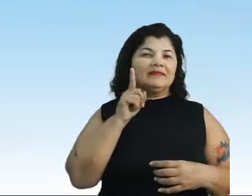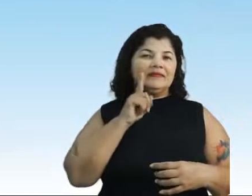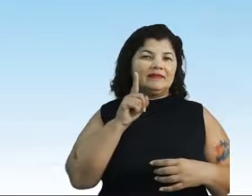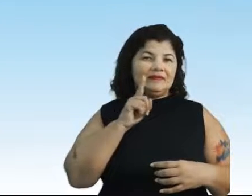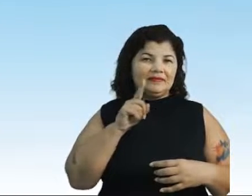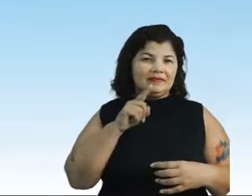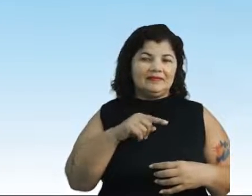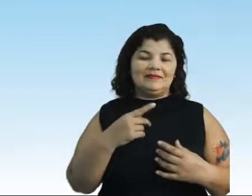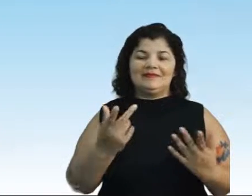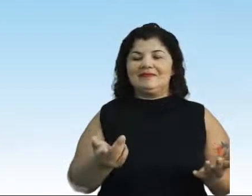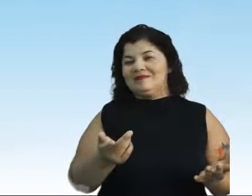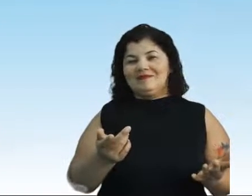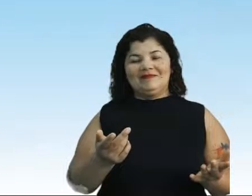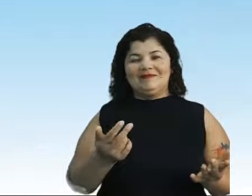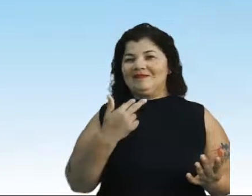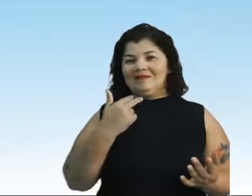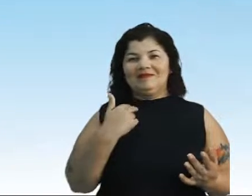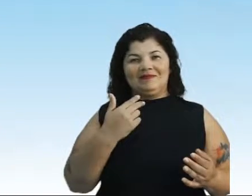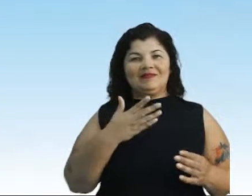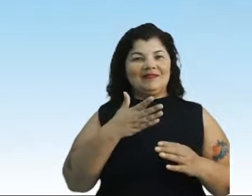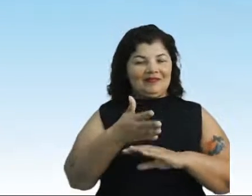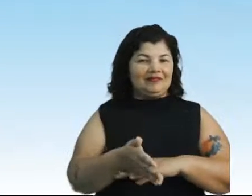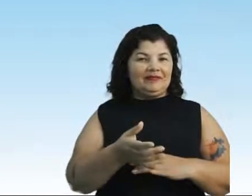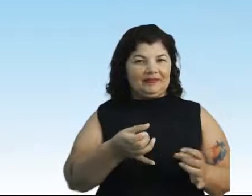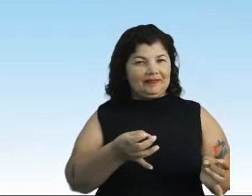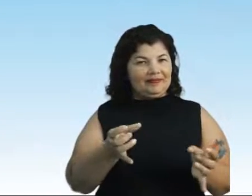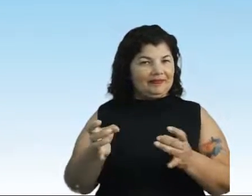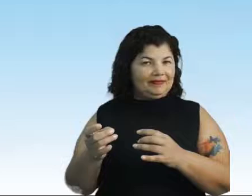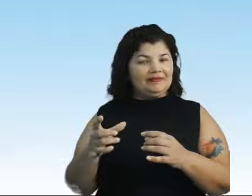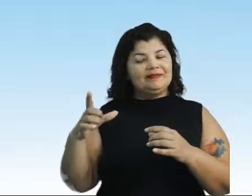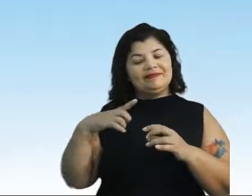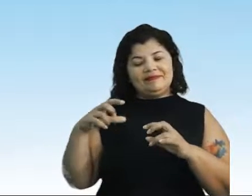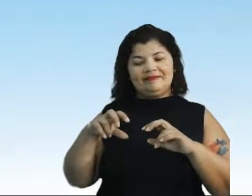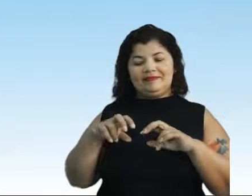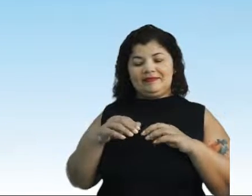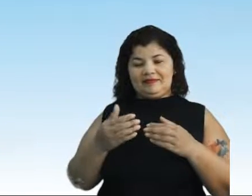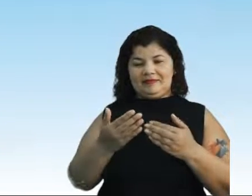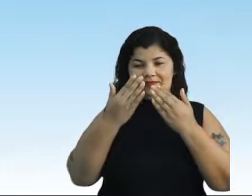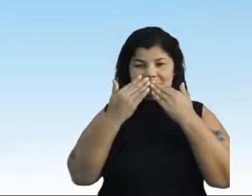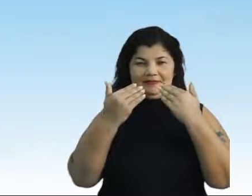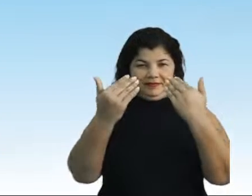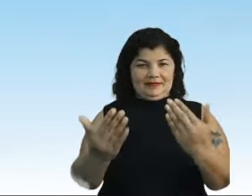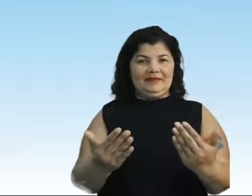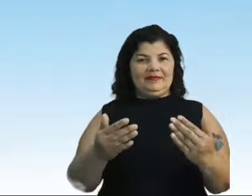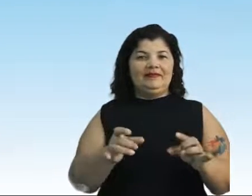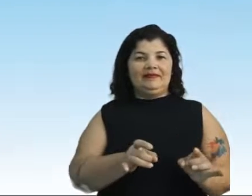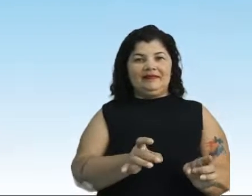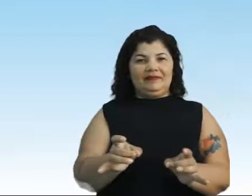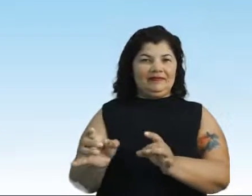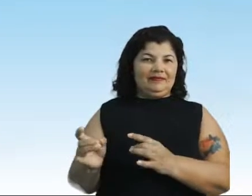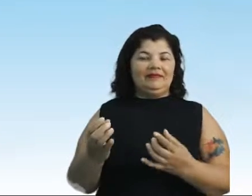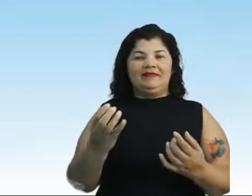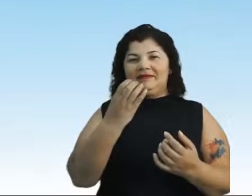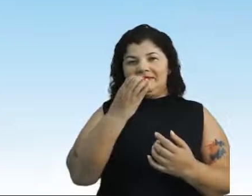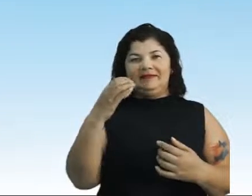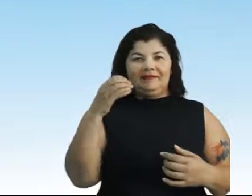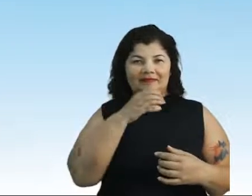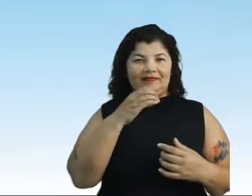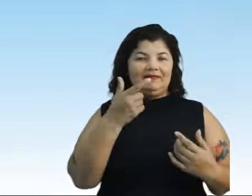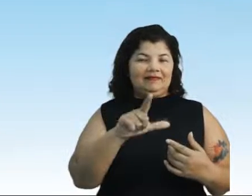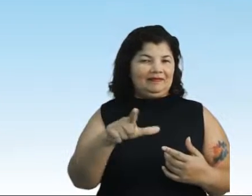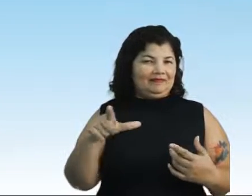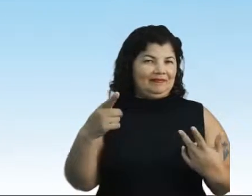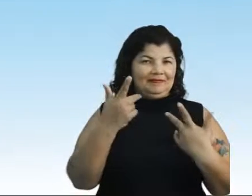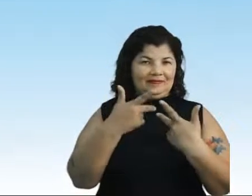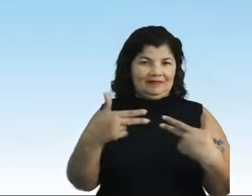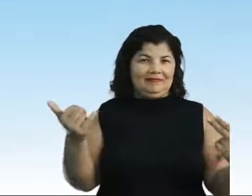que não podiam entrar para vender. Então, eles ficavam ali na frente, vendendo cachorro-quente e outras comidas. Então,